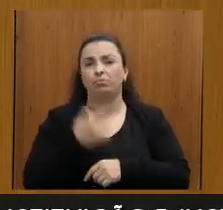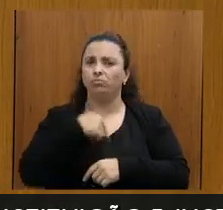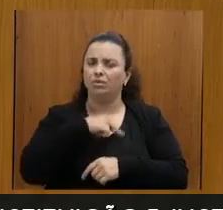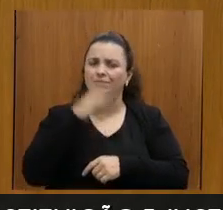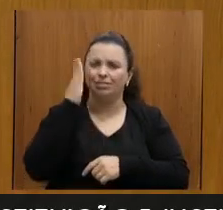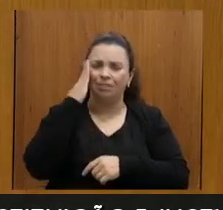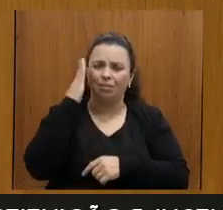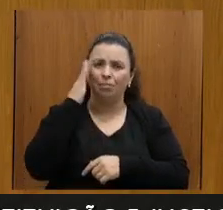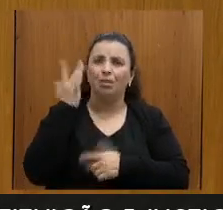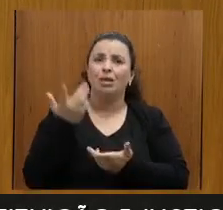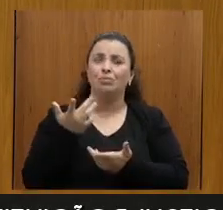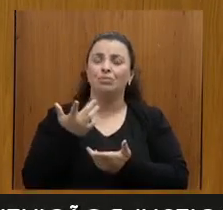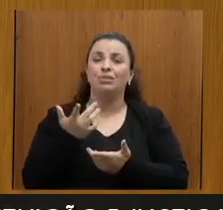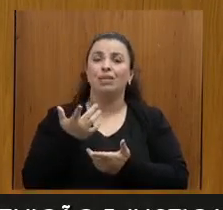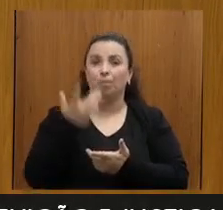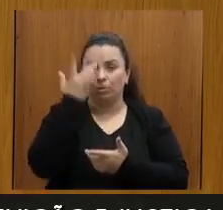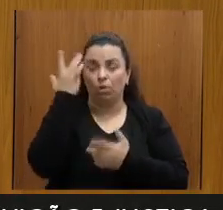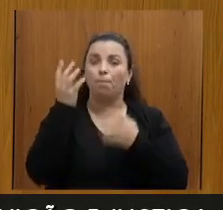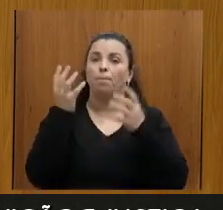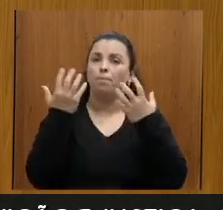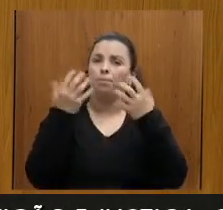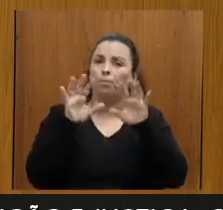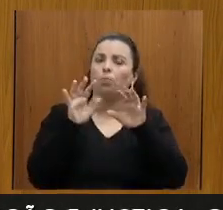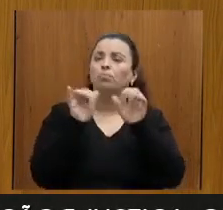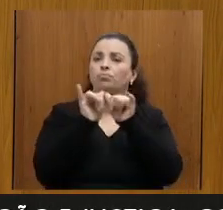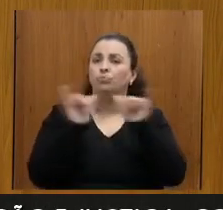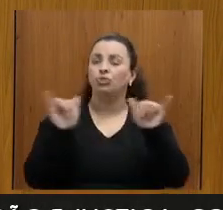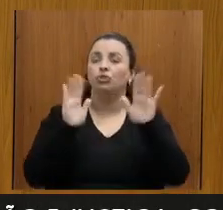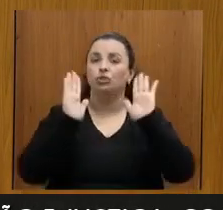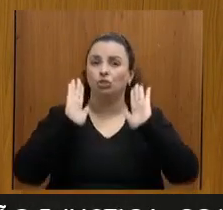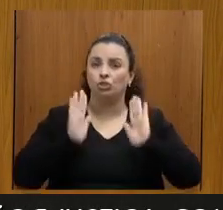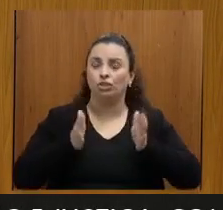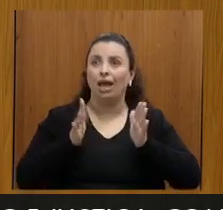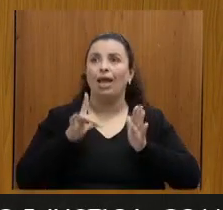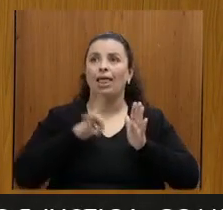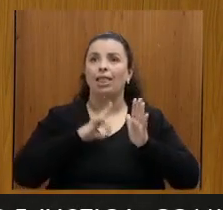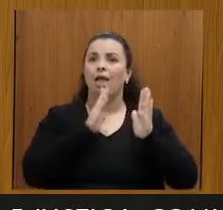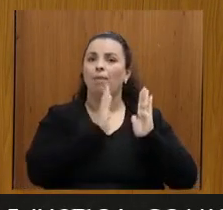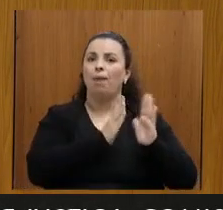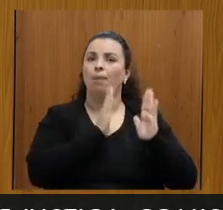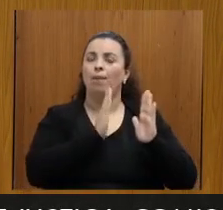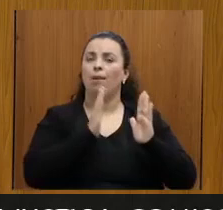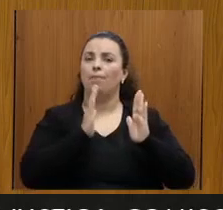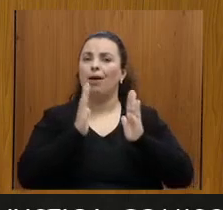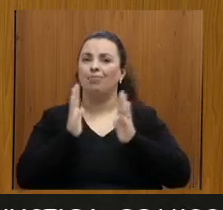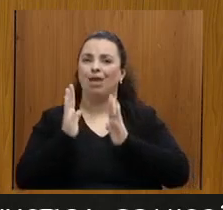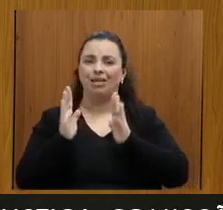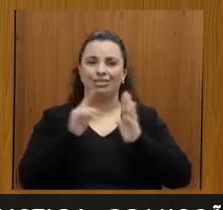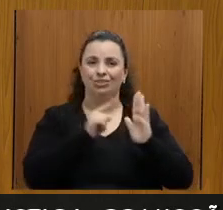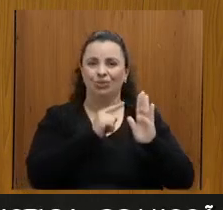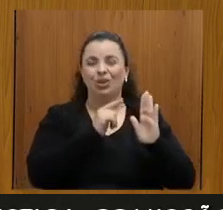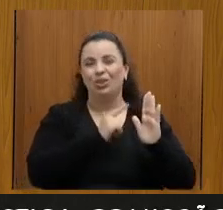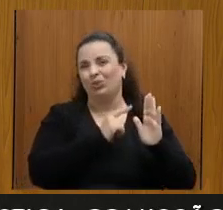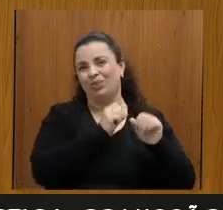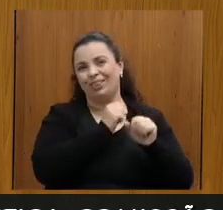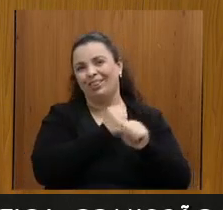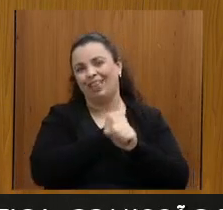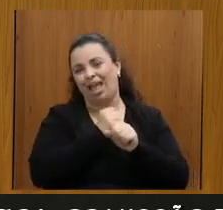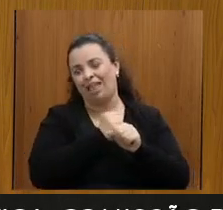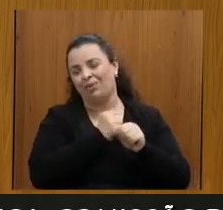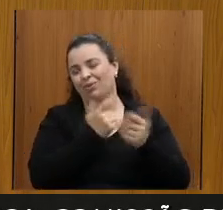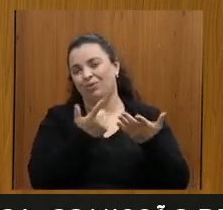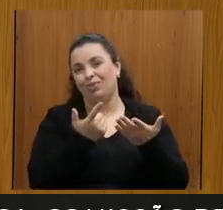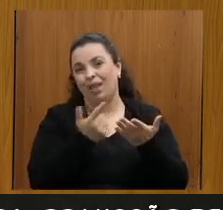publicação e quando foi essa publicação, e estamos seguindo o critério cronológico, é possível que o governo já estabeleça, já anuncie,